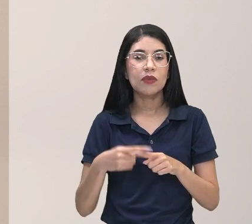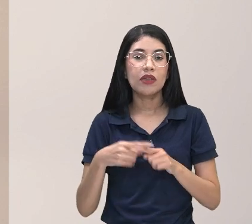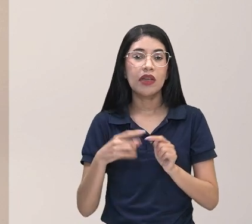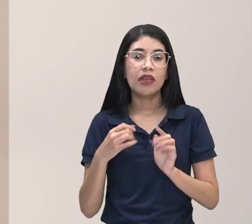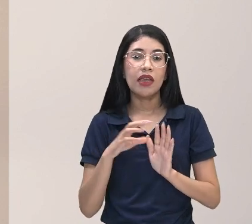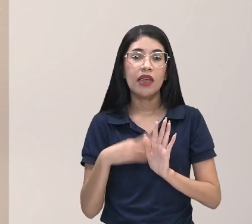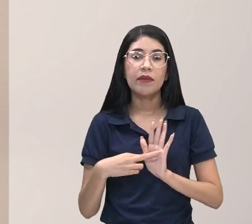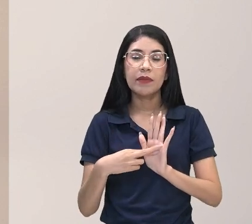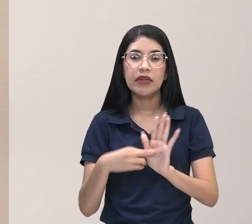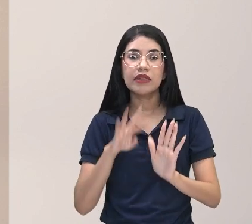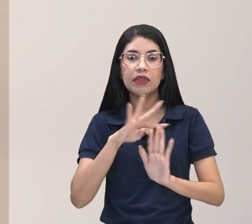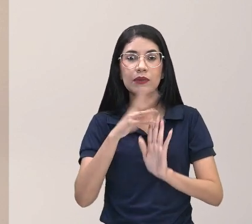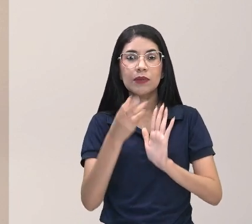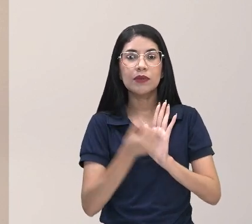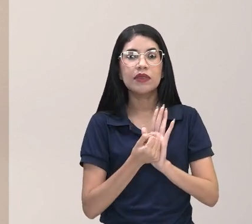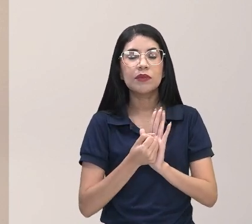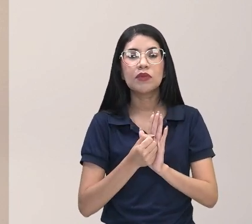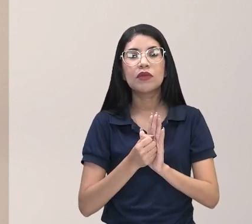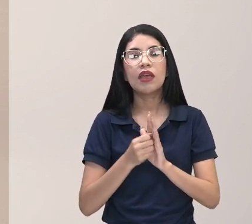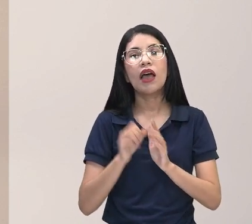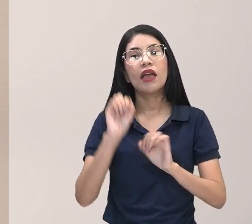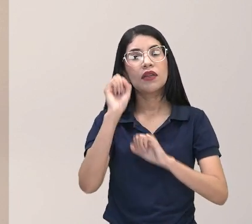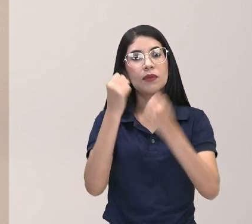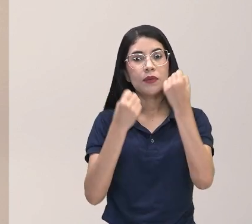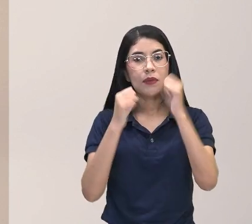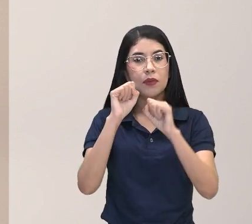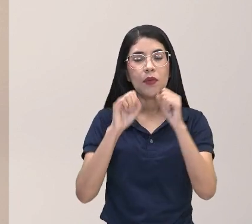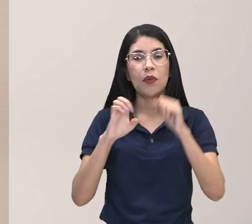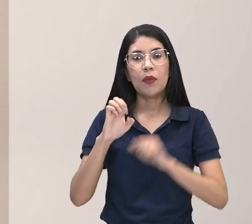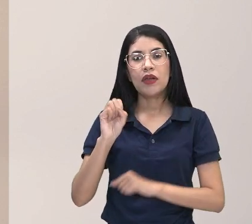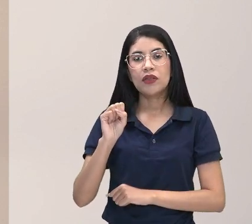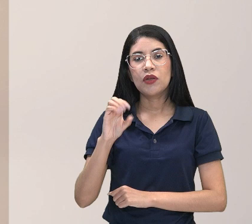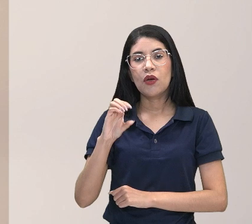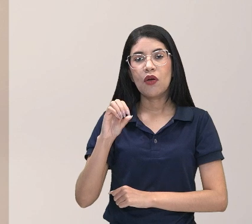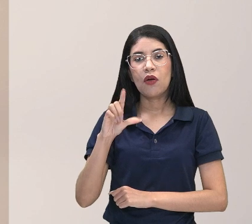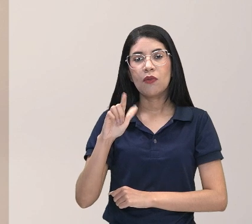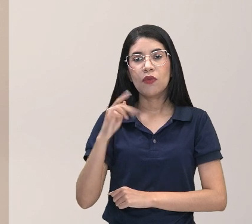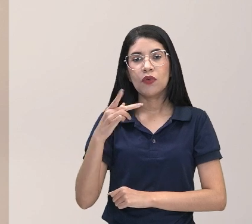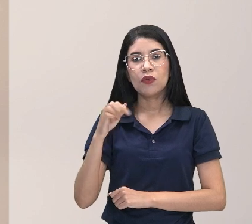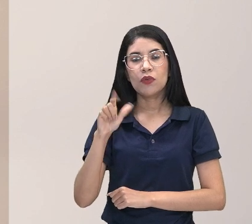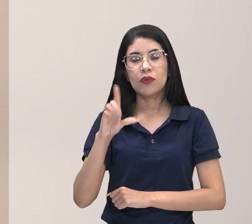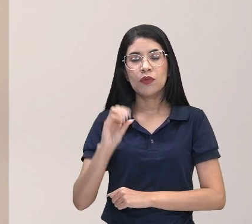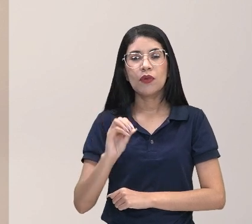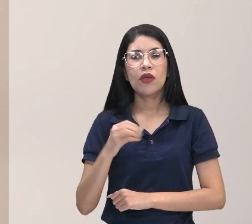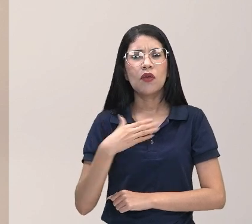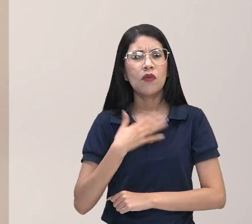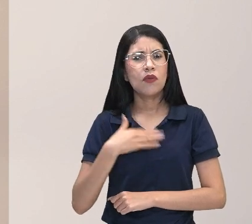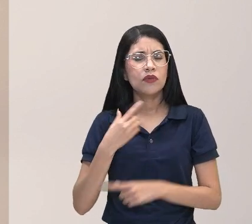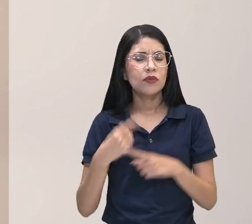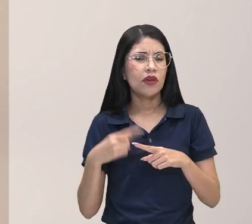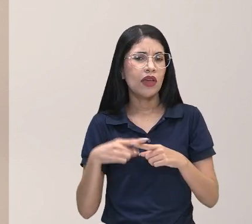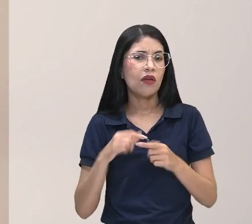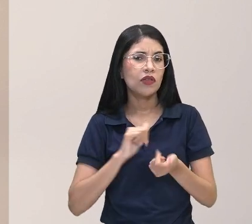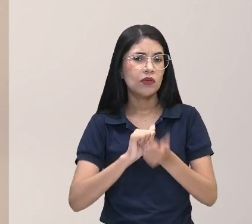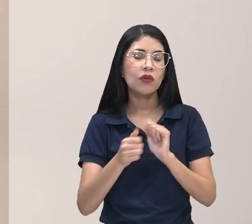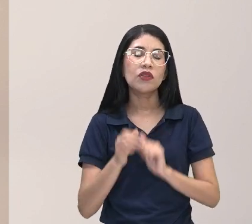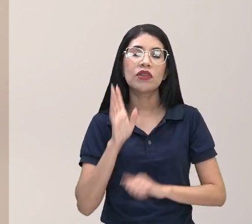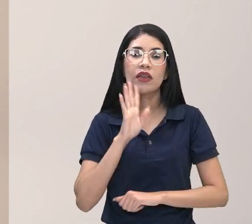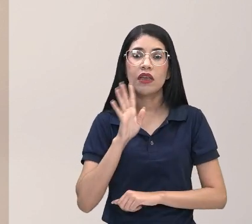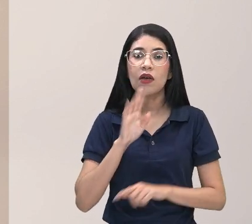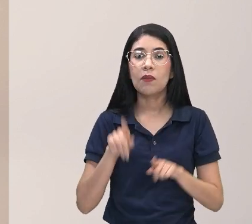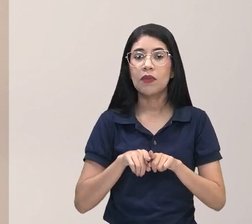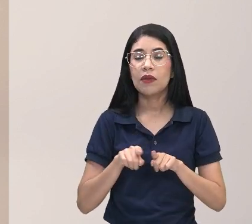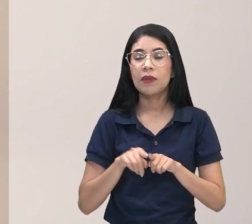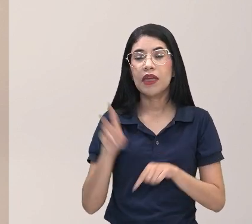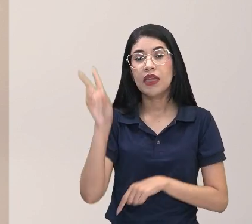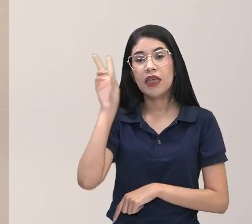símbolo da educação física, o escópulo. Então eu gosto muito dele, não só porque é um esporte legal, mas porque relembra